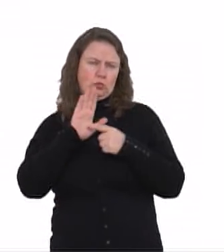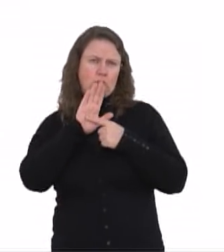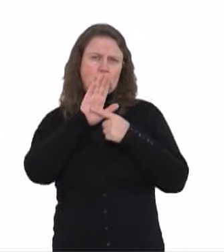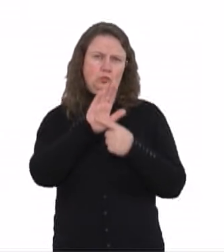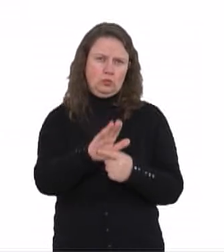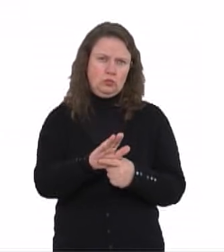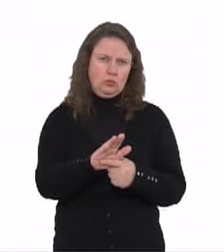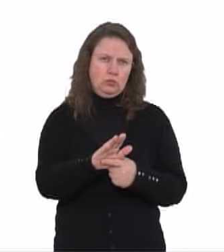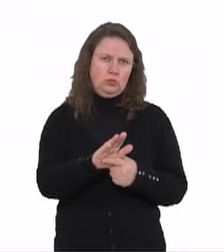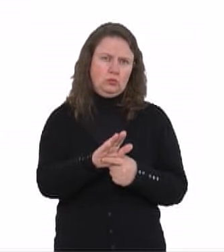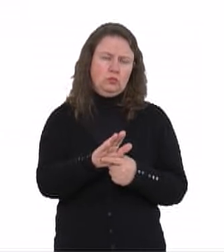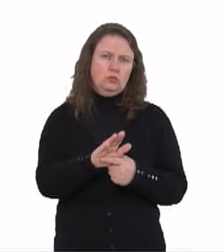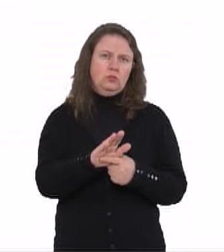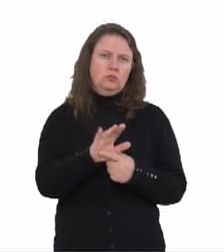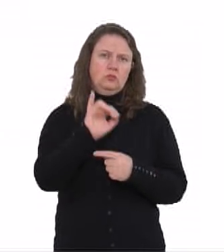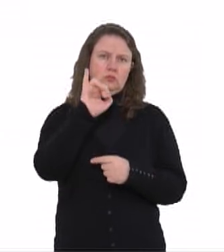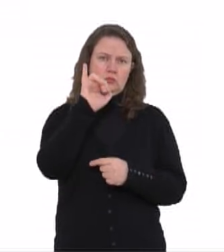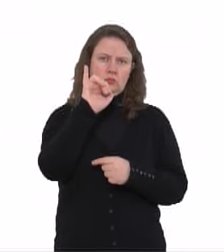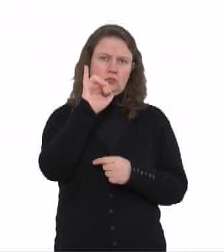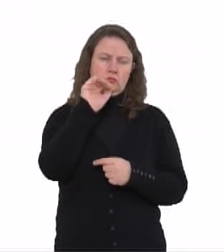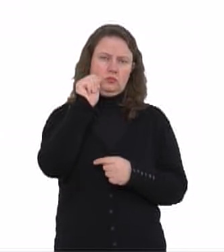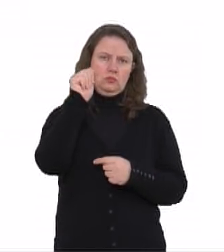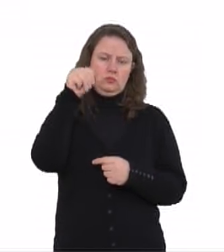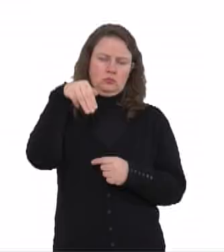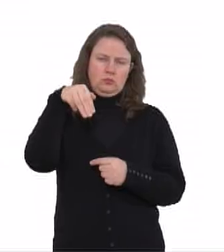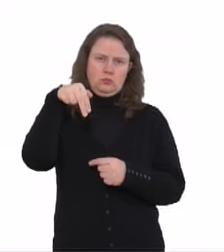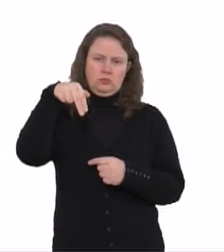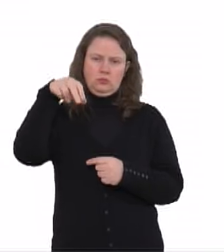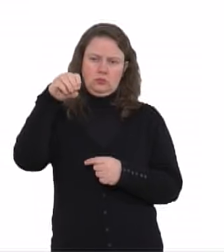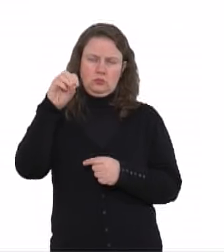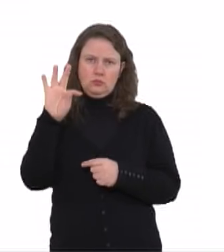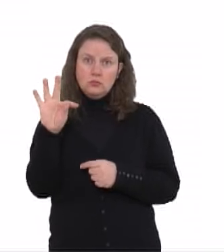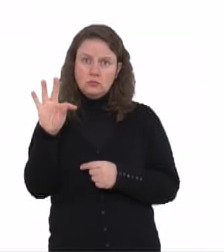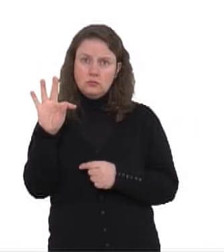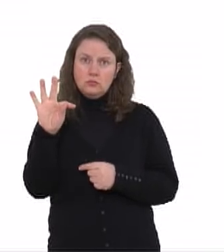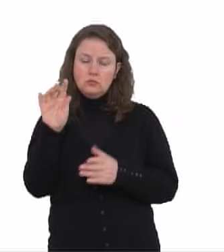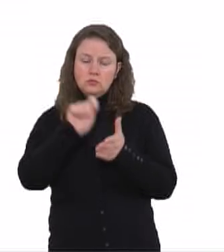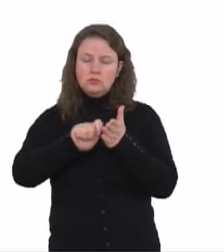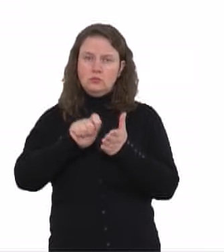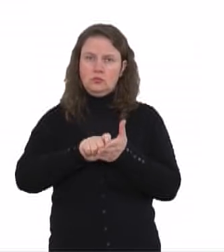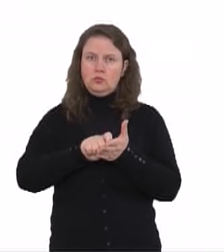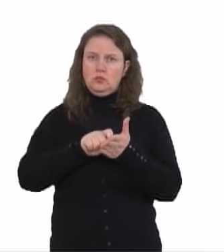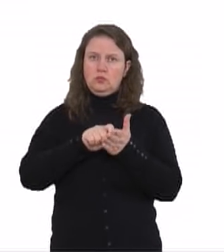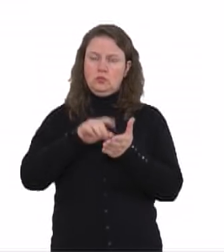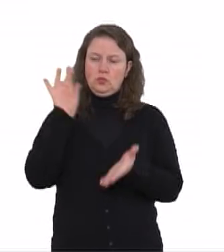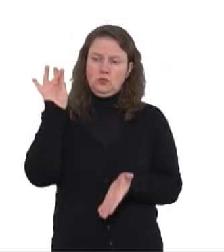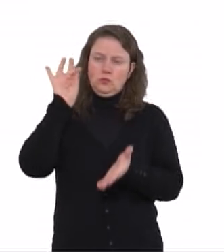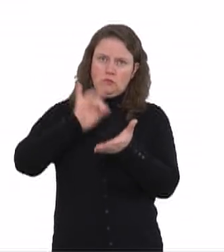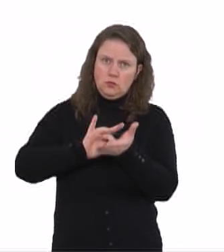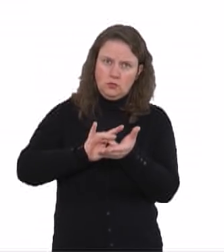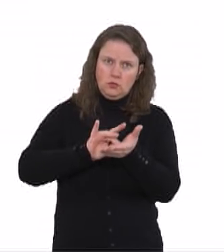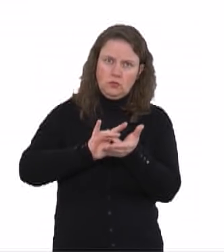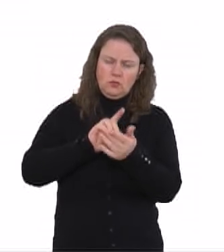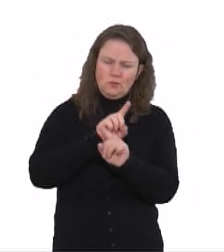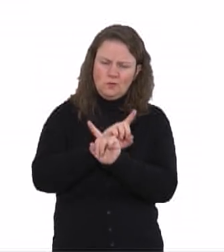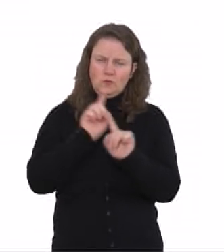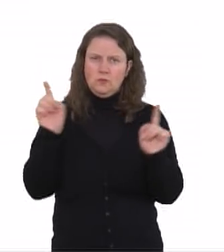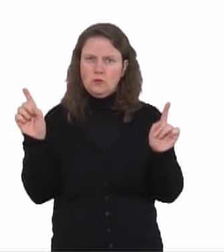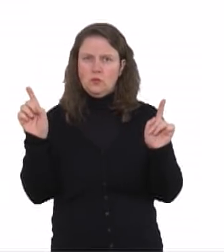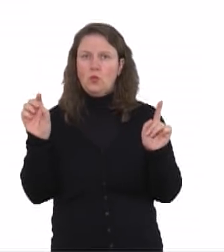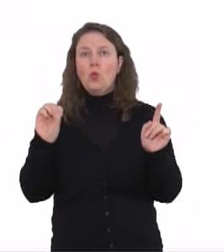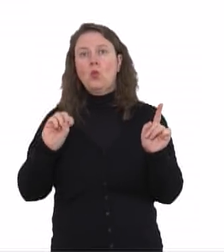I'm not está escrito na forma afirmativa, negativa ou a